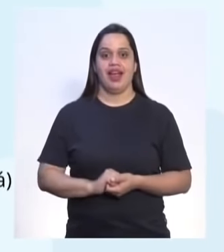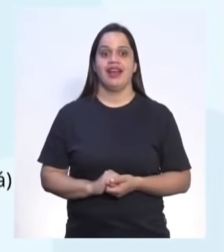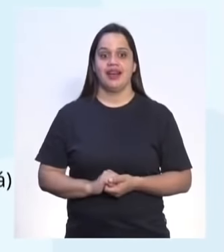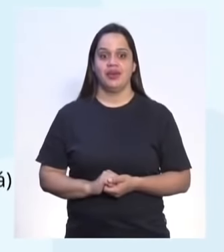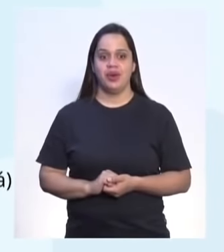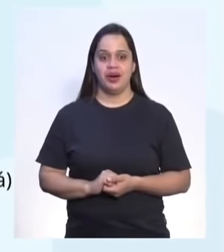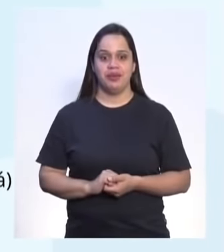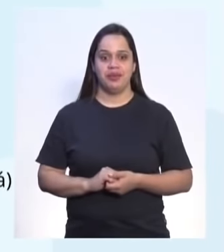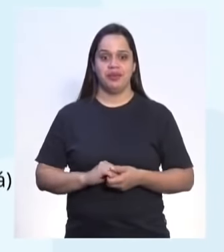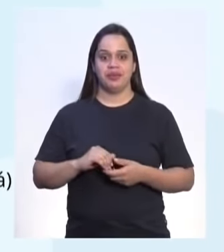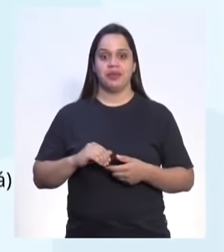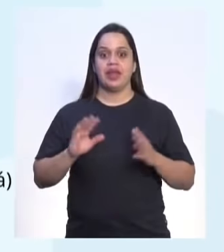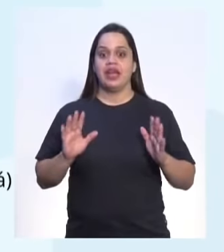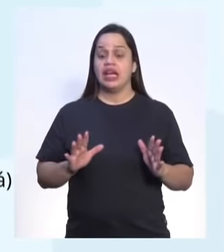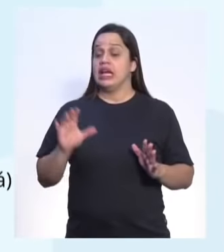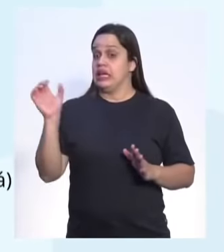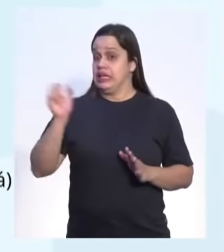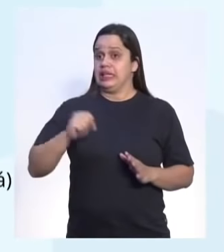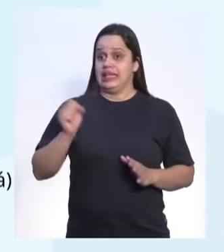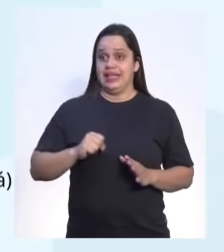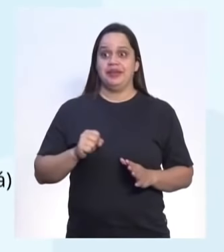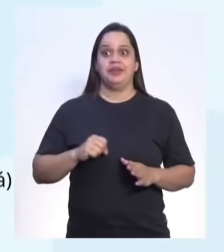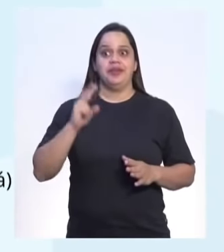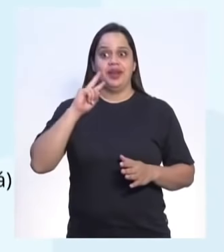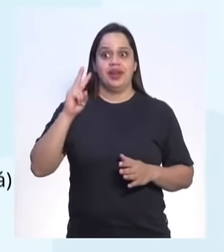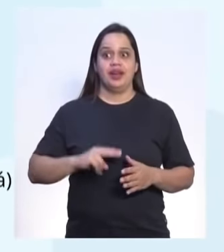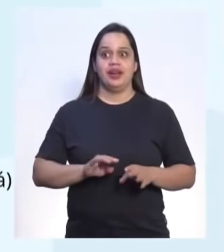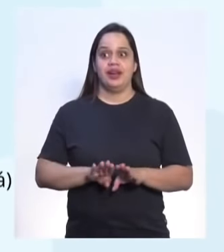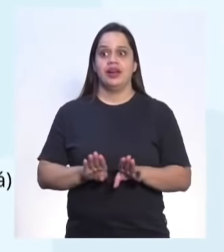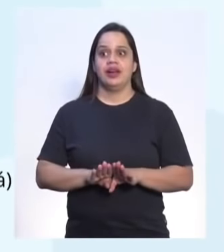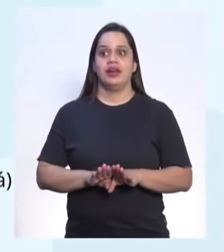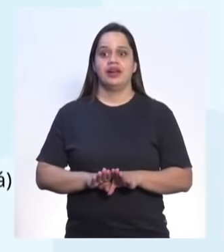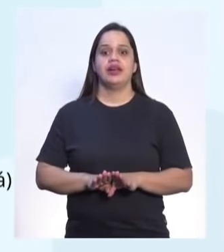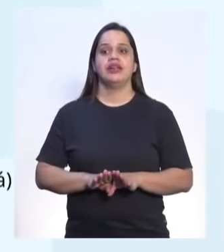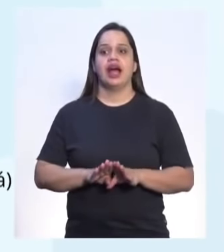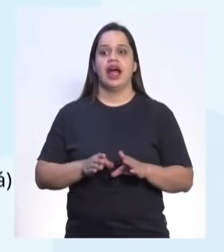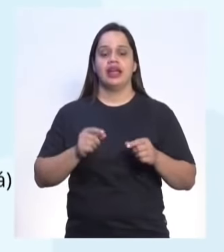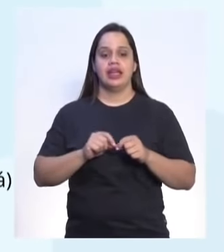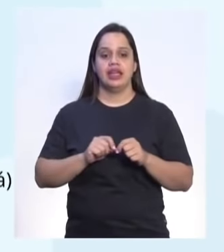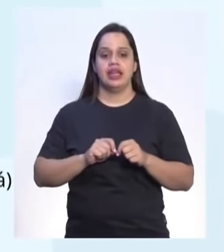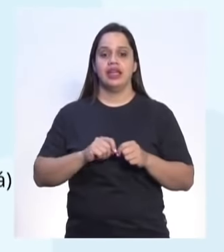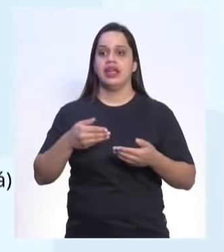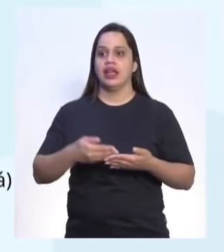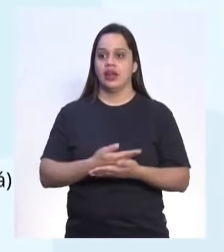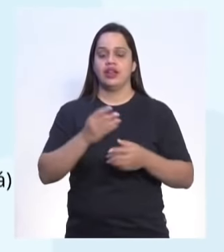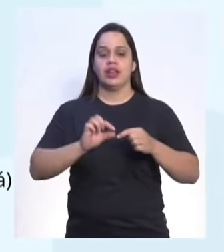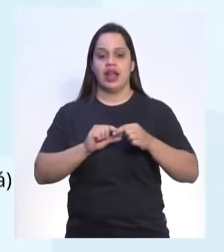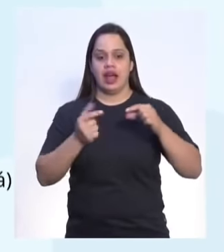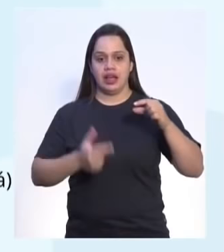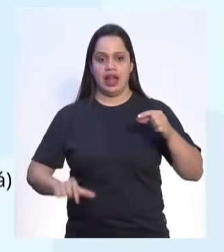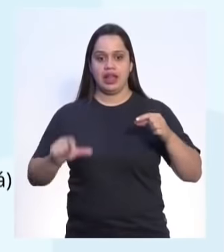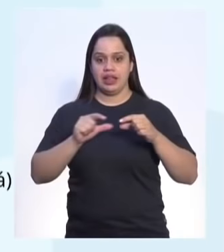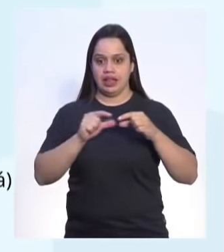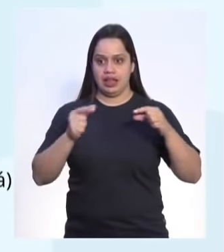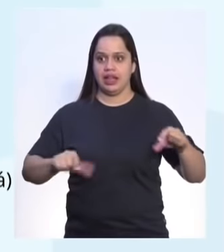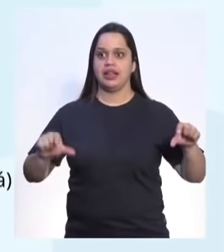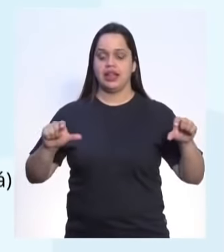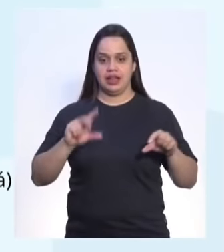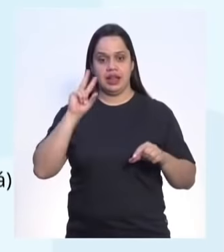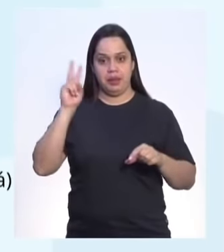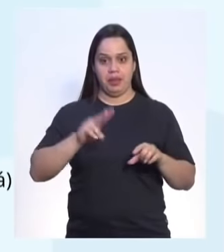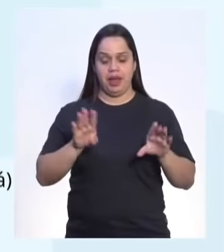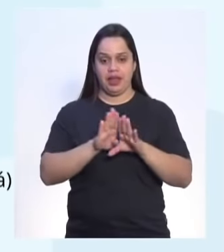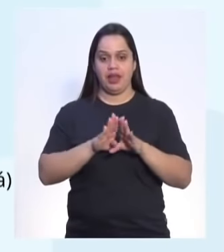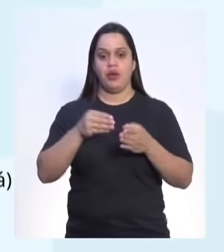A colher, sim! Usamos a colher para medir. Então, unidade de medida bastante comum. Por exemplo, colher de